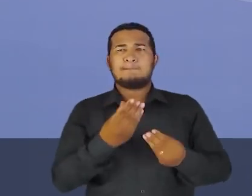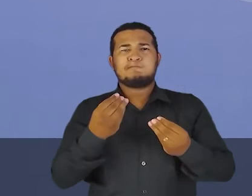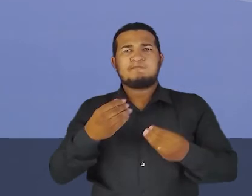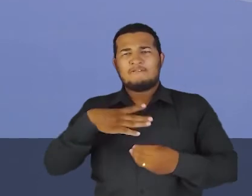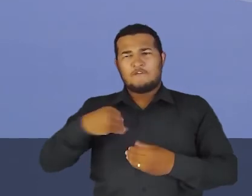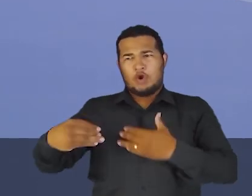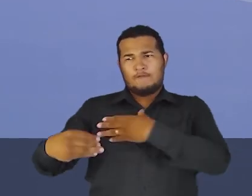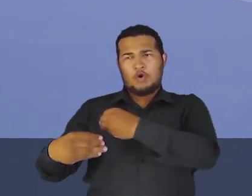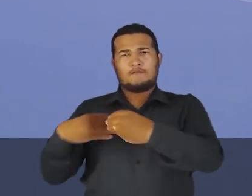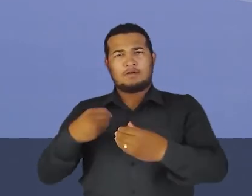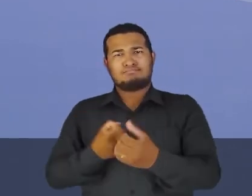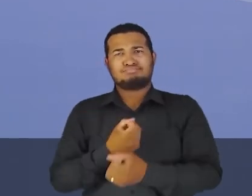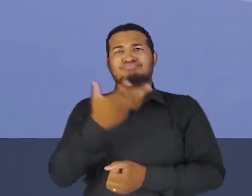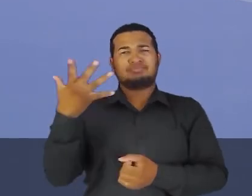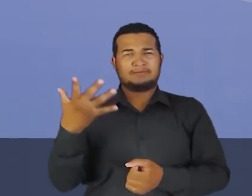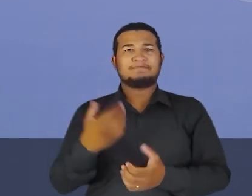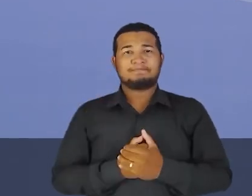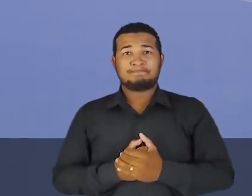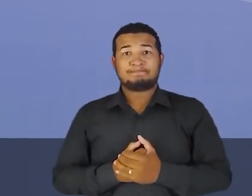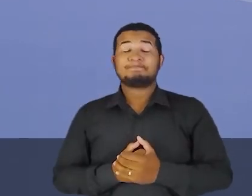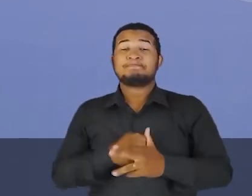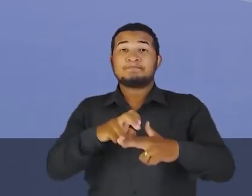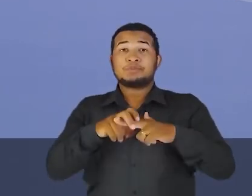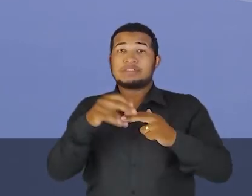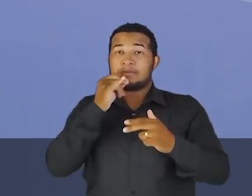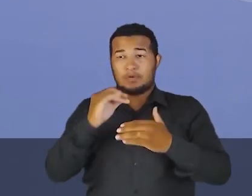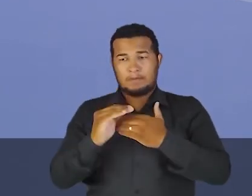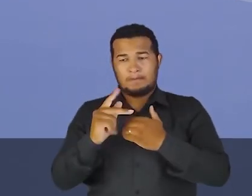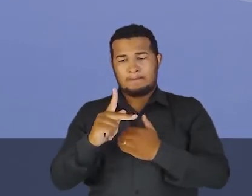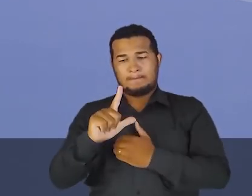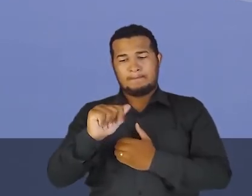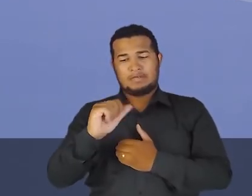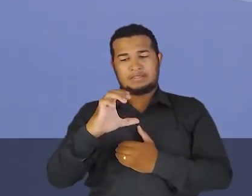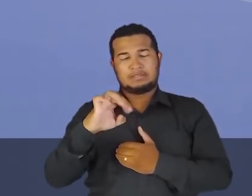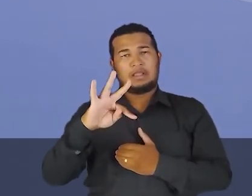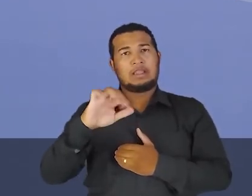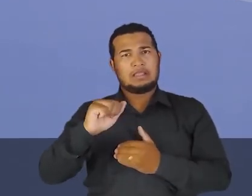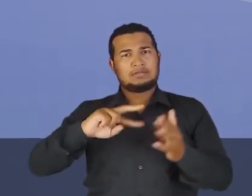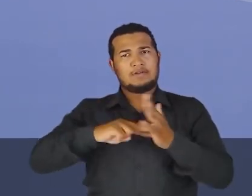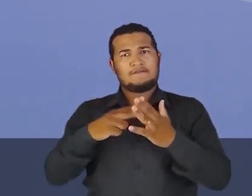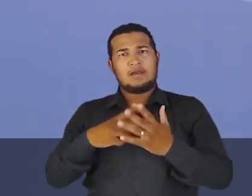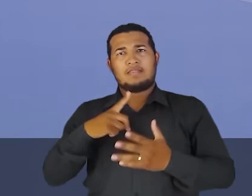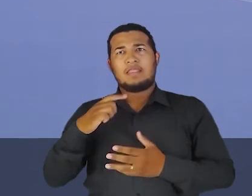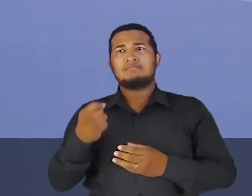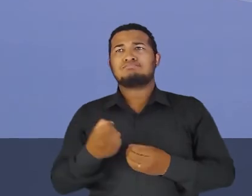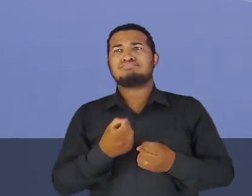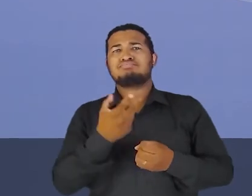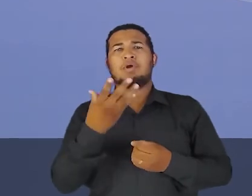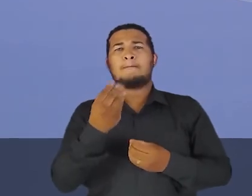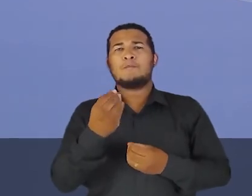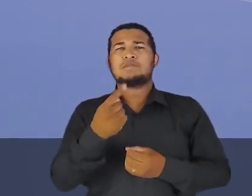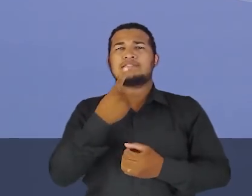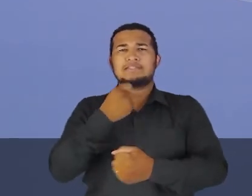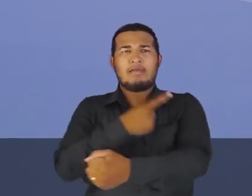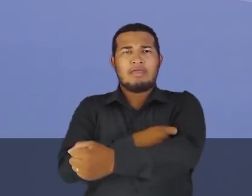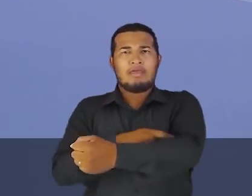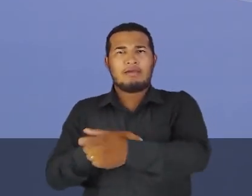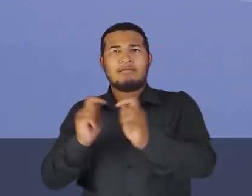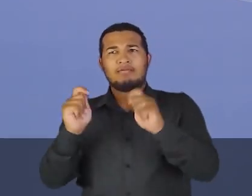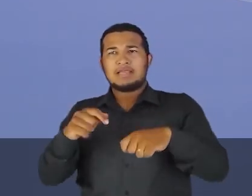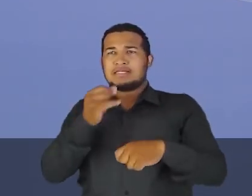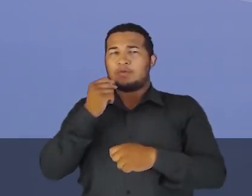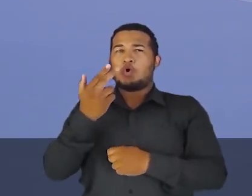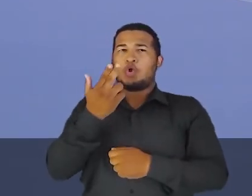descendentes, ok? A placenta é uma estrutura altamente vascularizada, ou seja, cheio de vasos sanguíneos que vai fazer a passagem